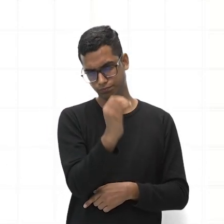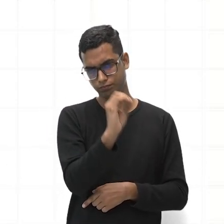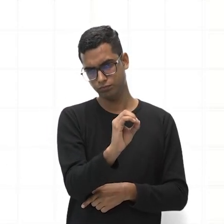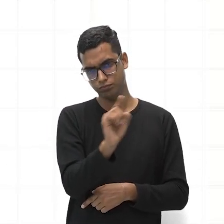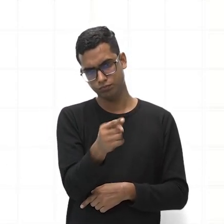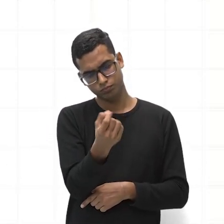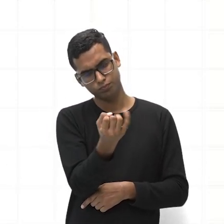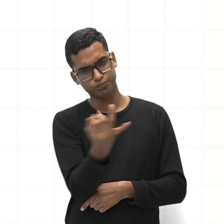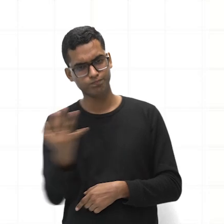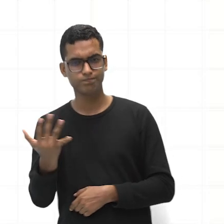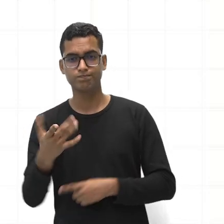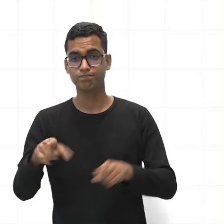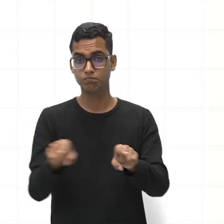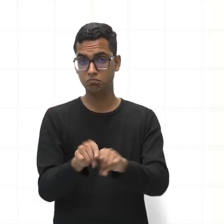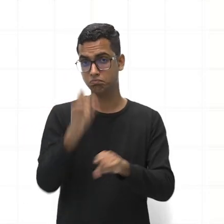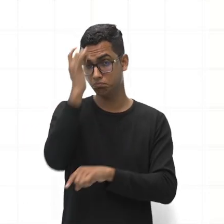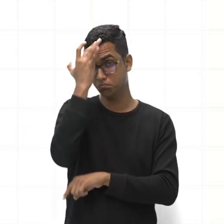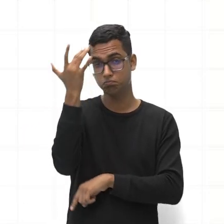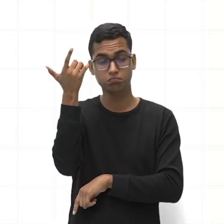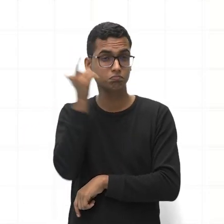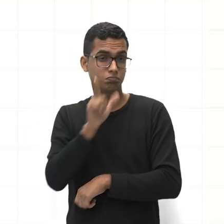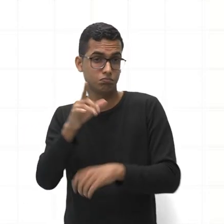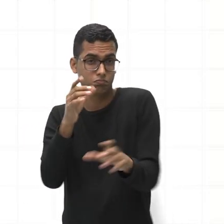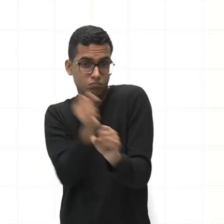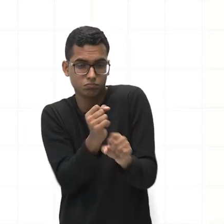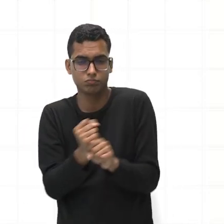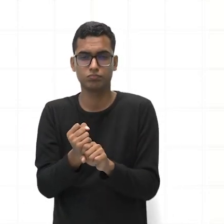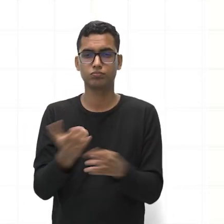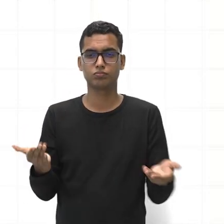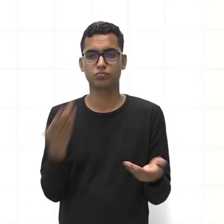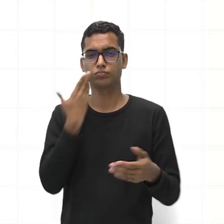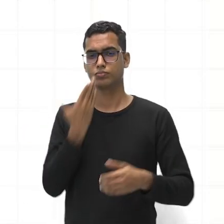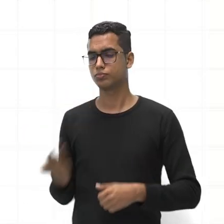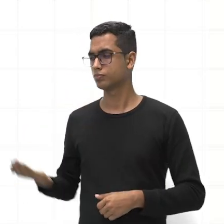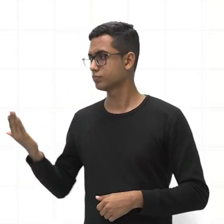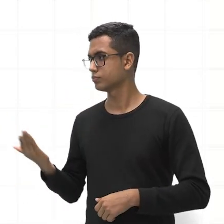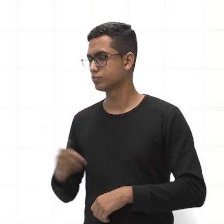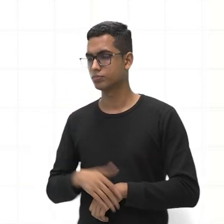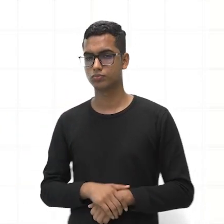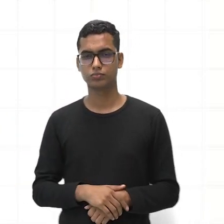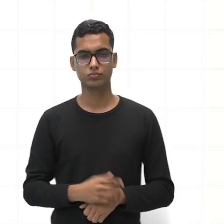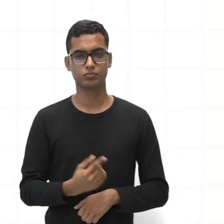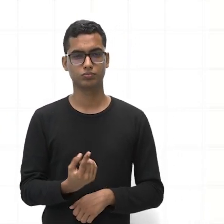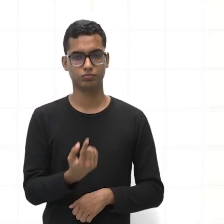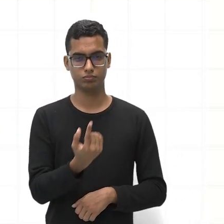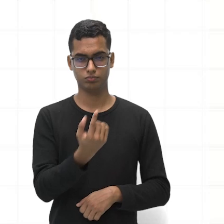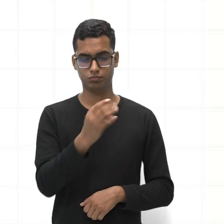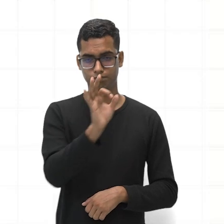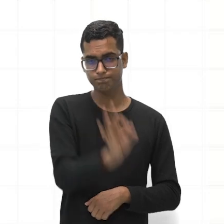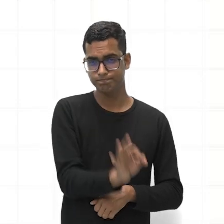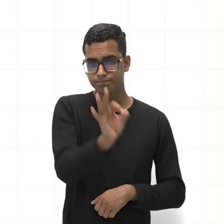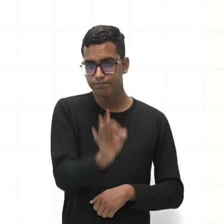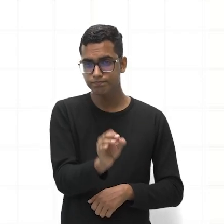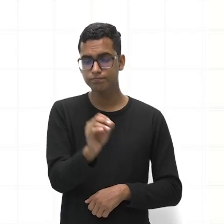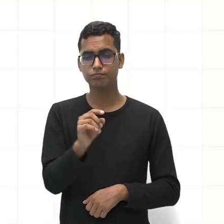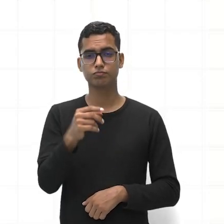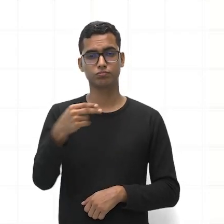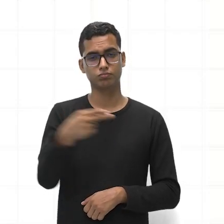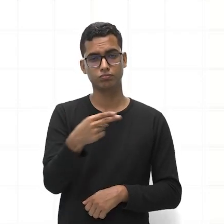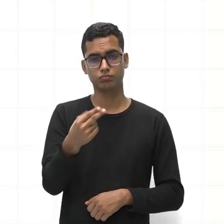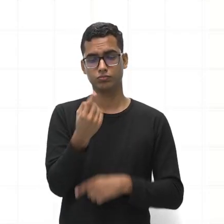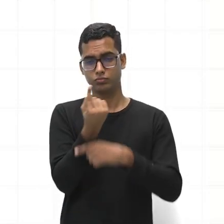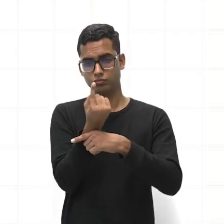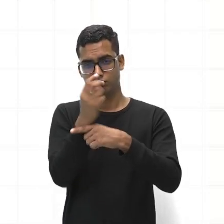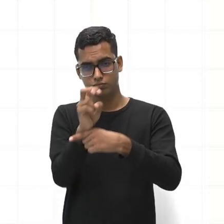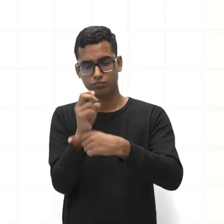cálculo, ó. Então, quem é 15%? É a mesma coisa que 15 sobre 100. E isso vai ser multiplicado por